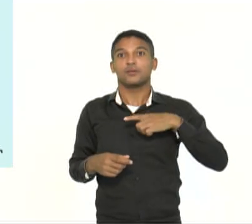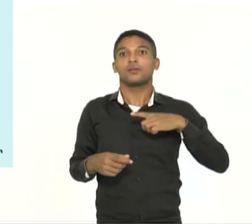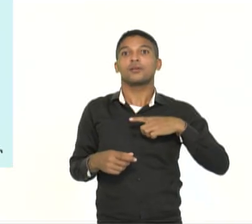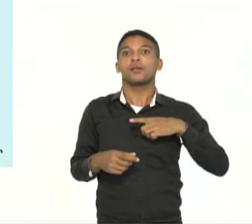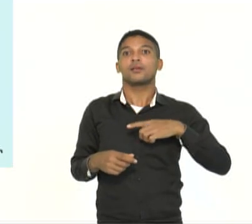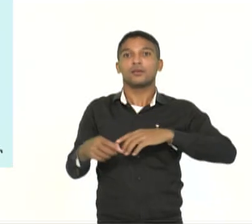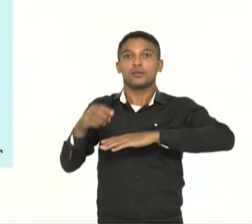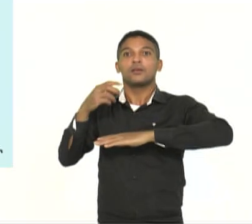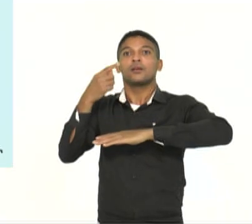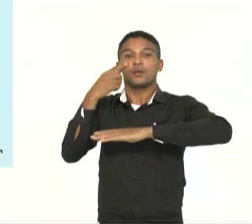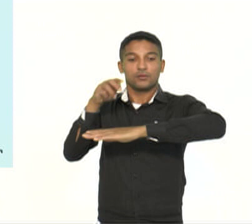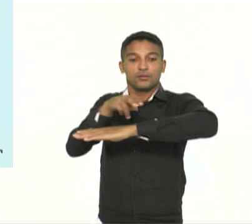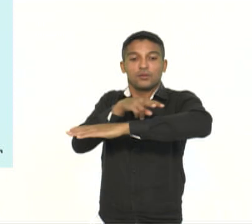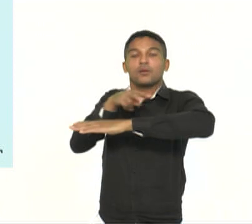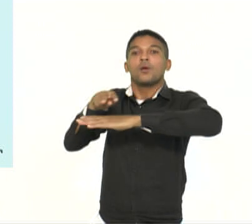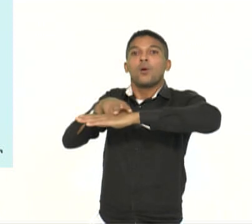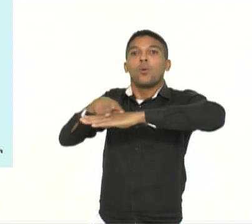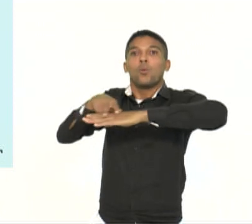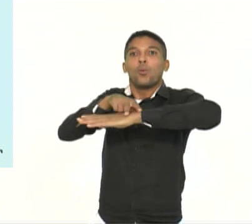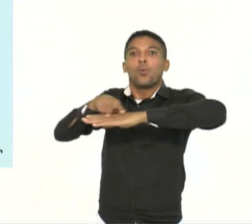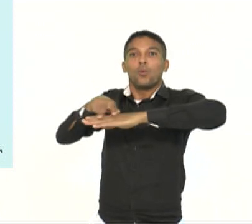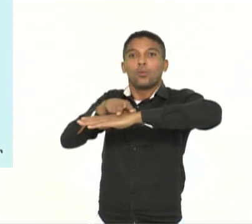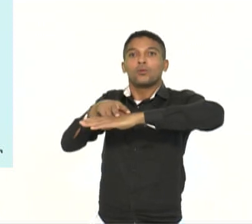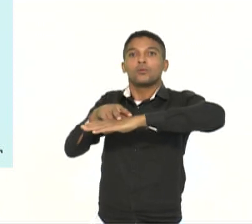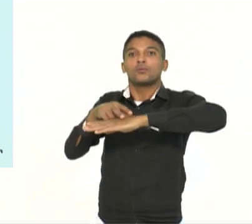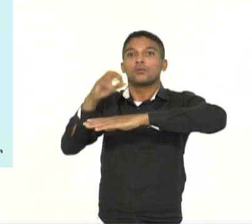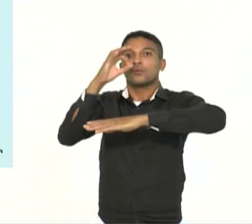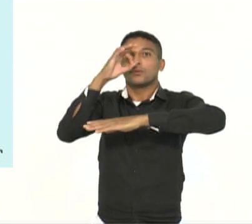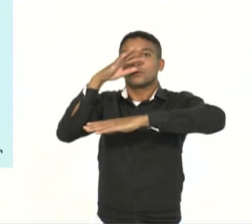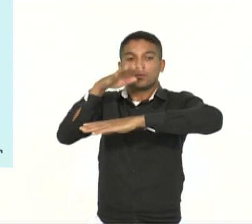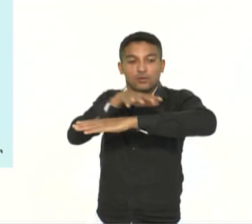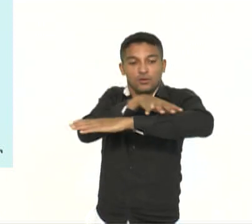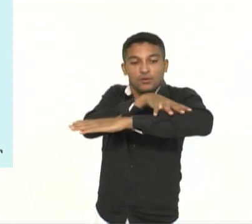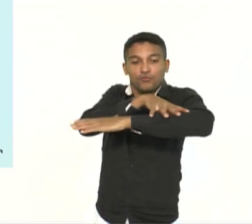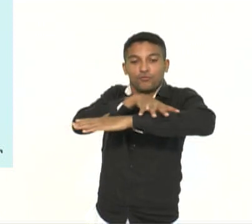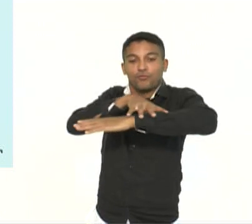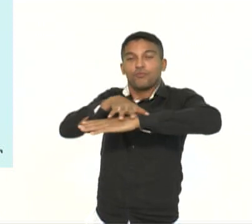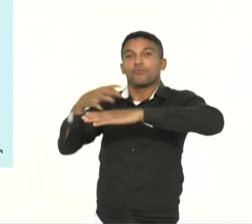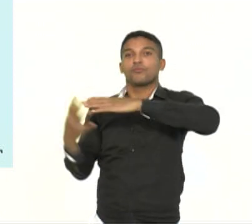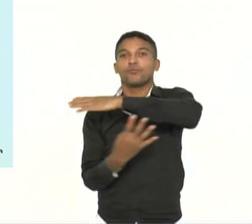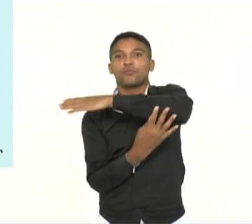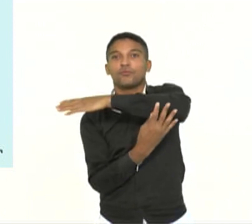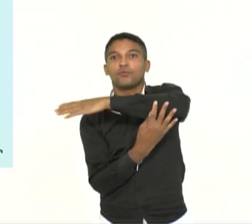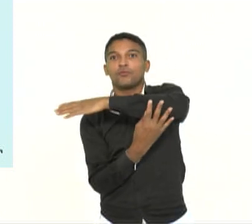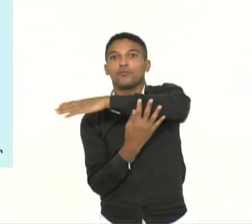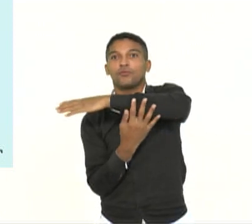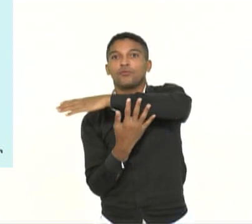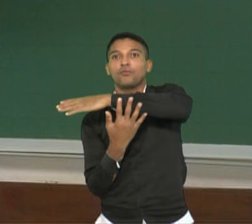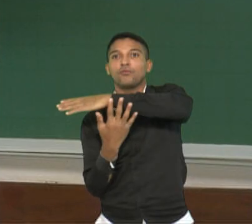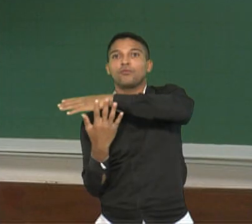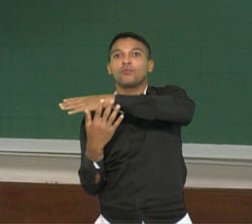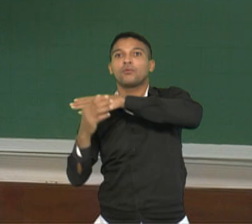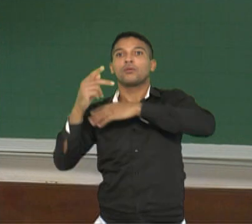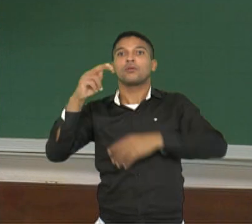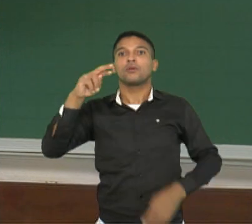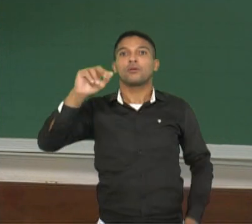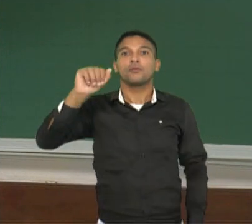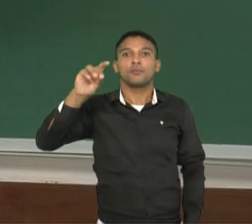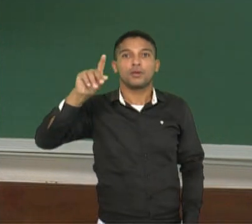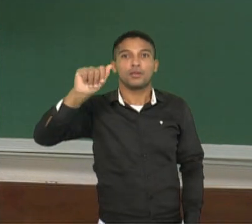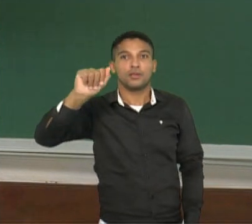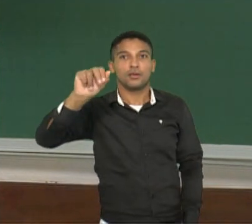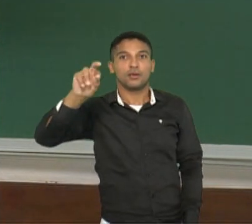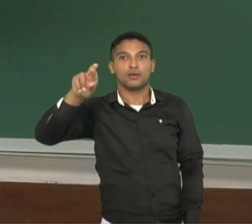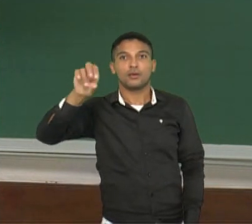pradarias está no extremo sul e ele faz divisa inclusive com outros países, Uruguai e Argentina. Mas a gente já vai falar sobre